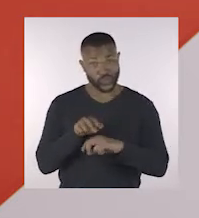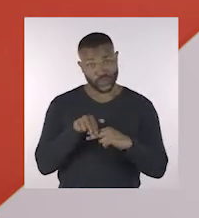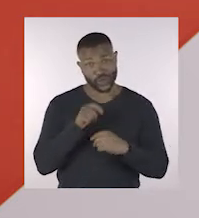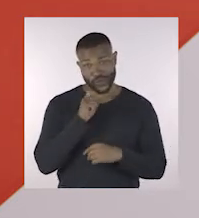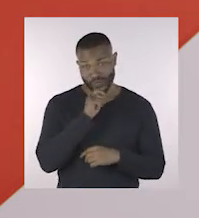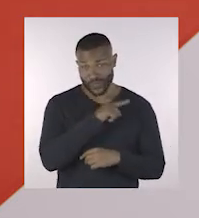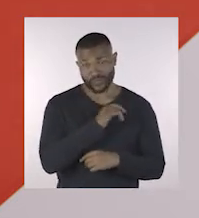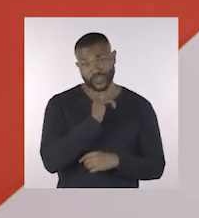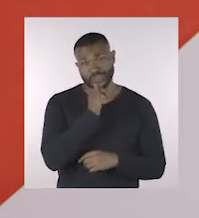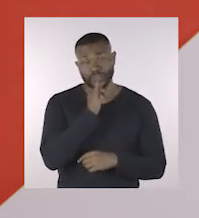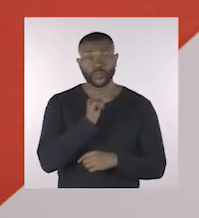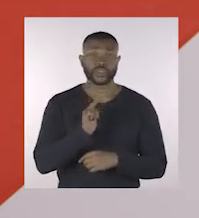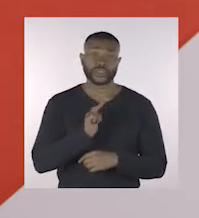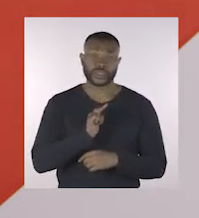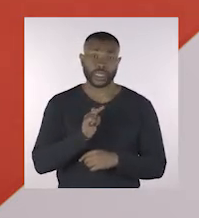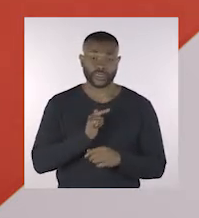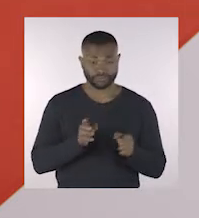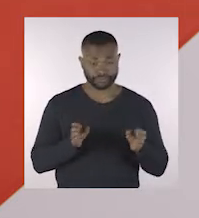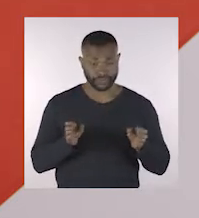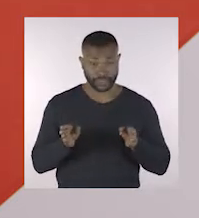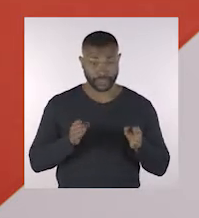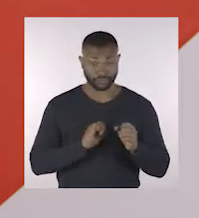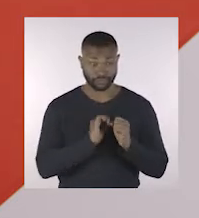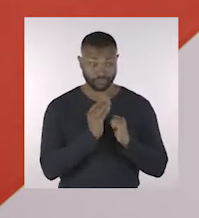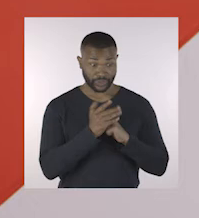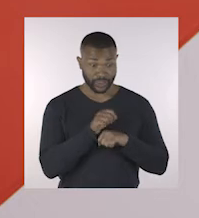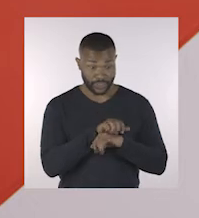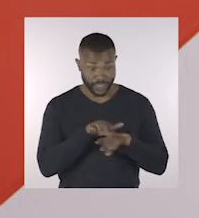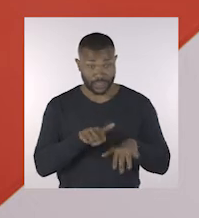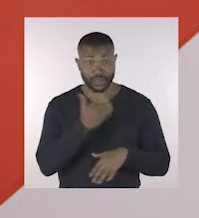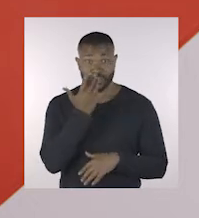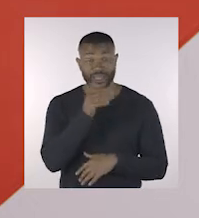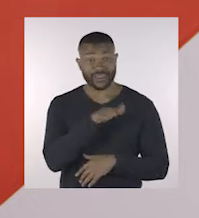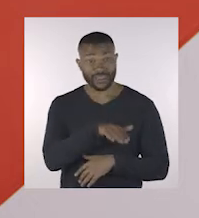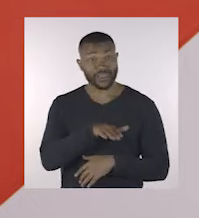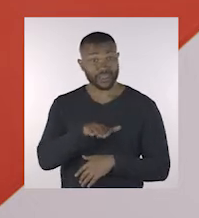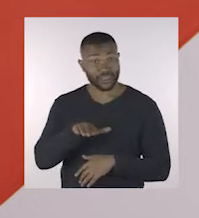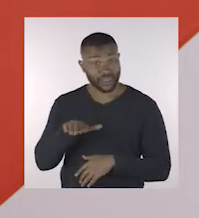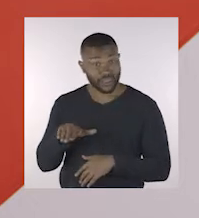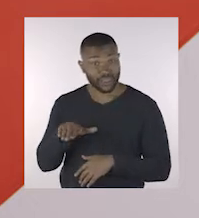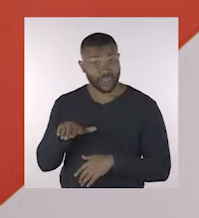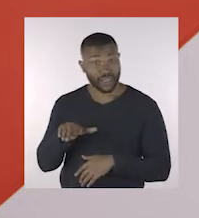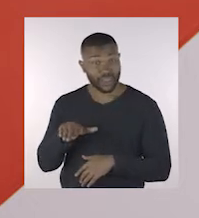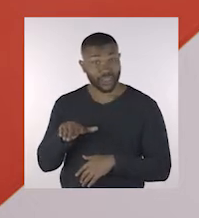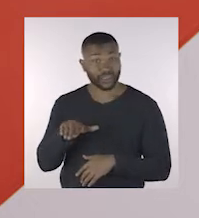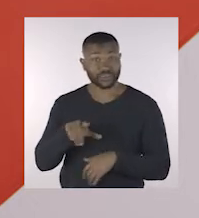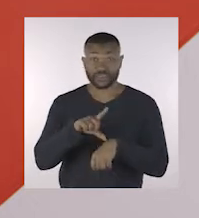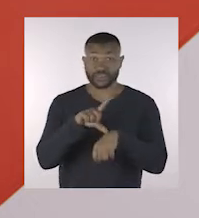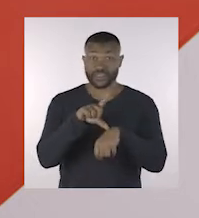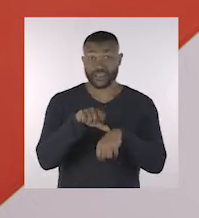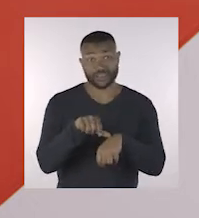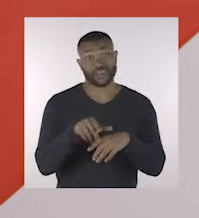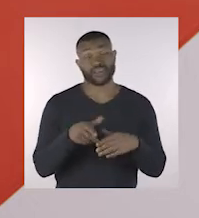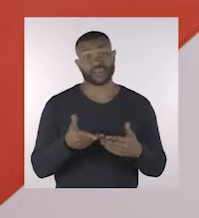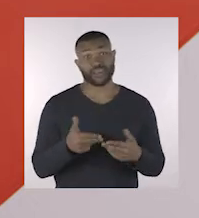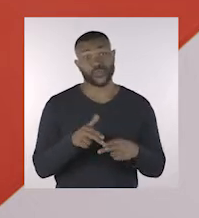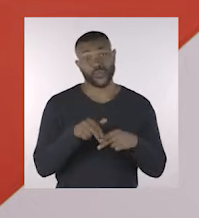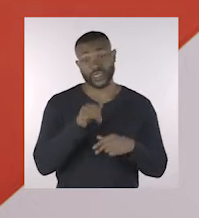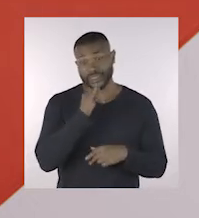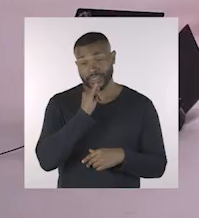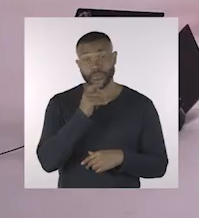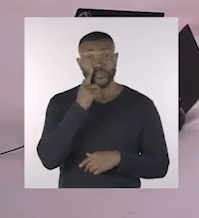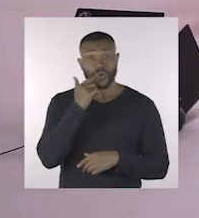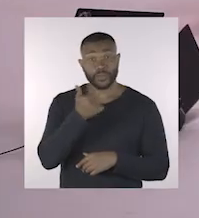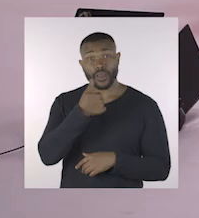porque evidentemente que você tem é esse período de pandemia tem criança que é defasada